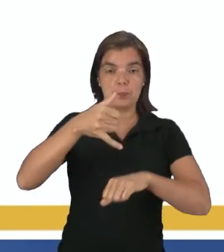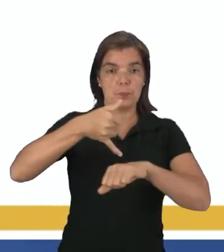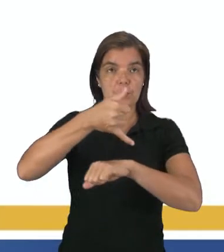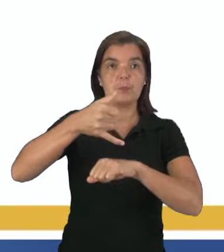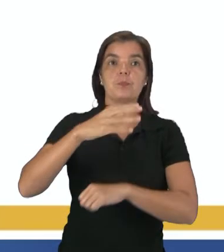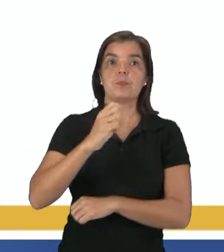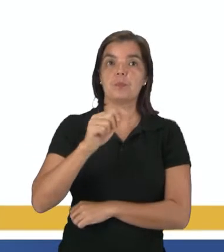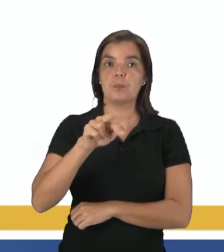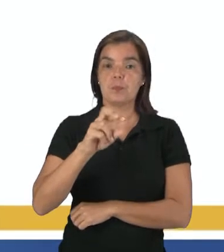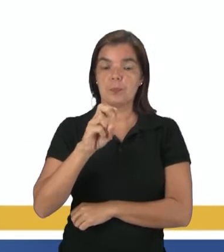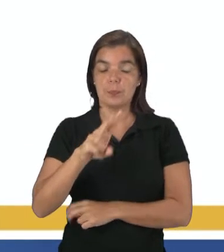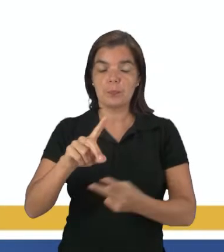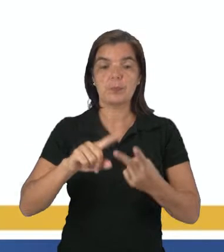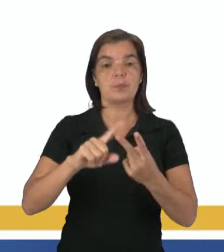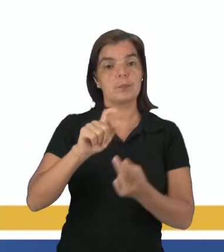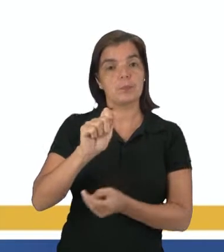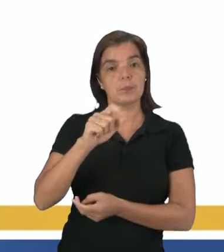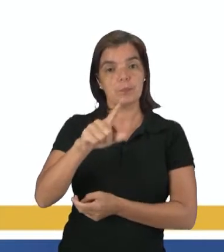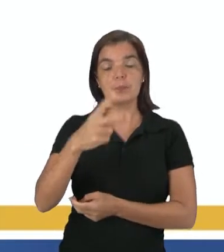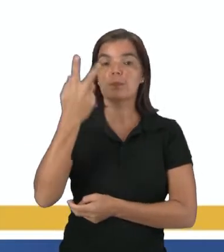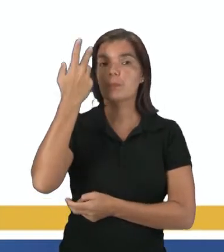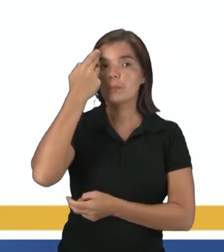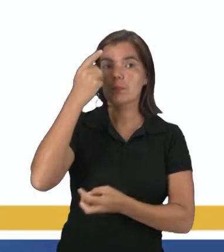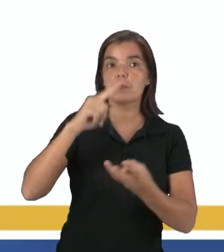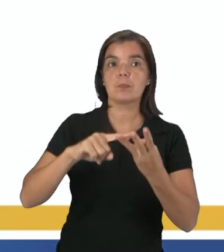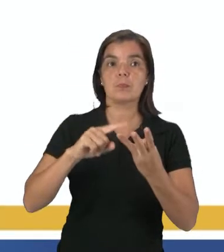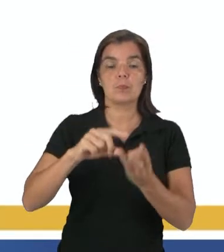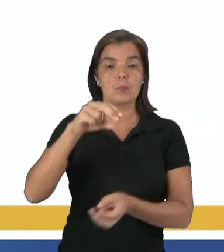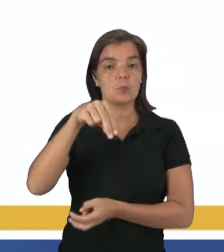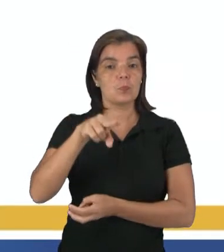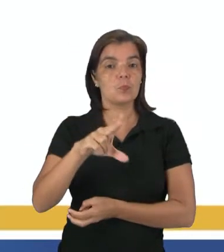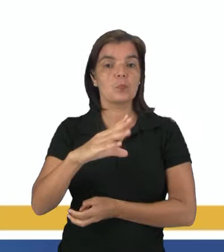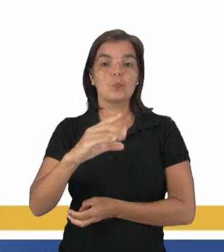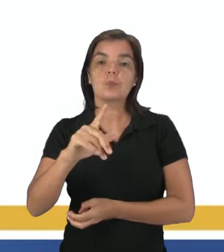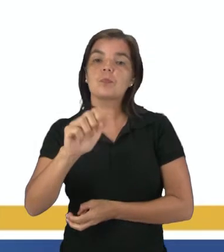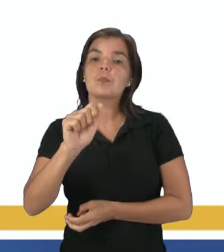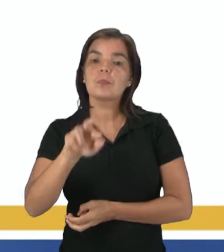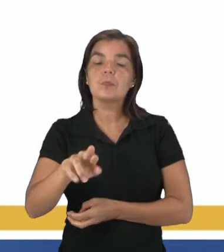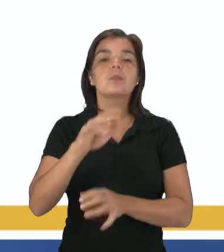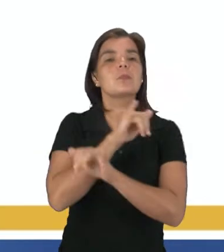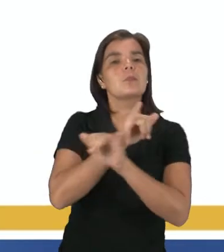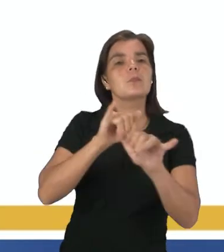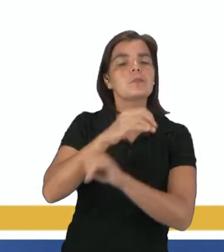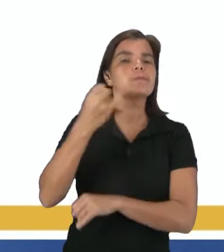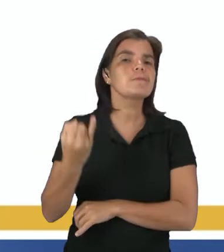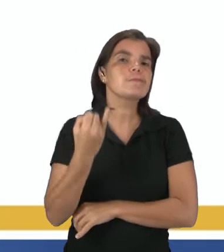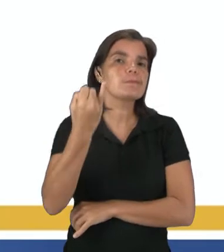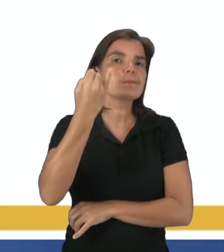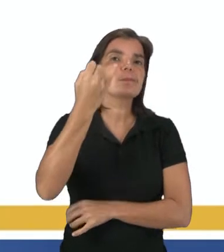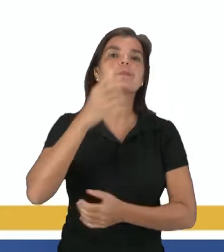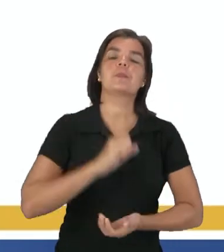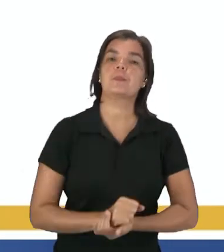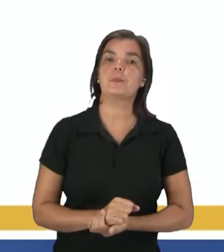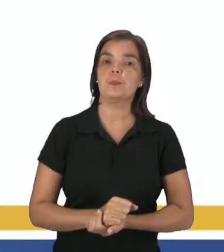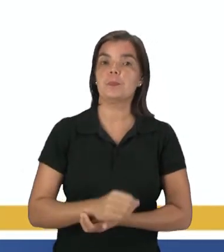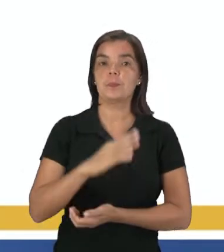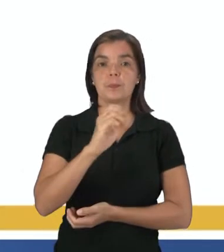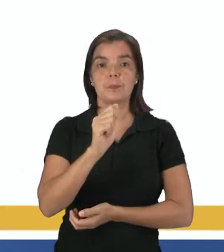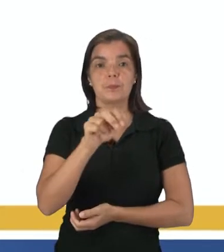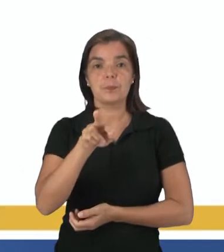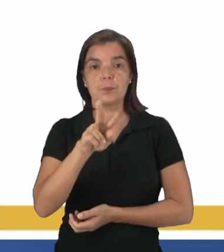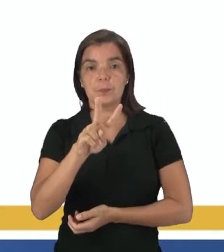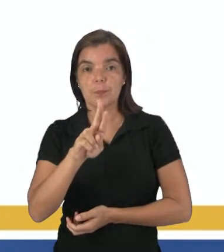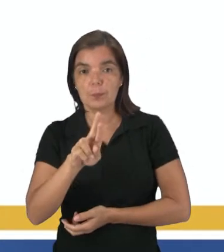carvão mineral, gás natural e nuclear. Quais são as principais informações sobre cada um deles? O